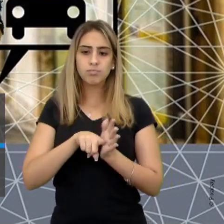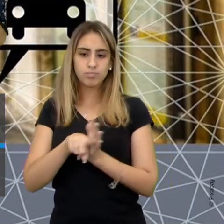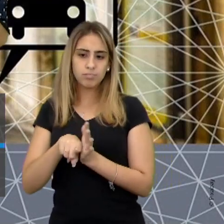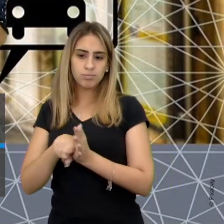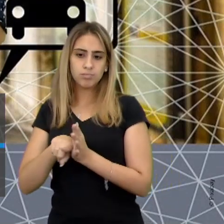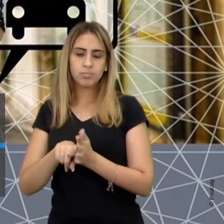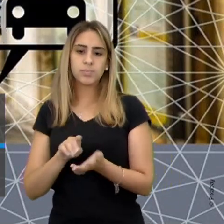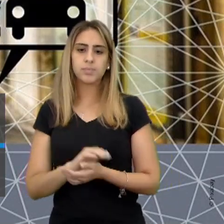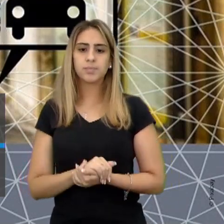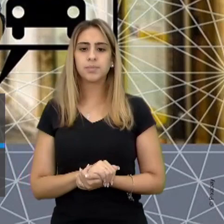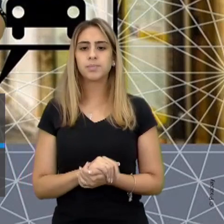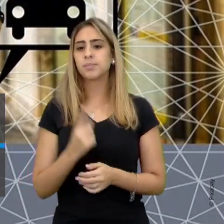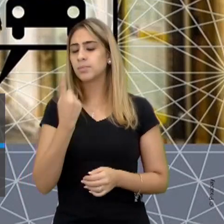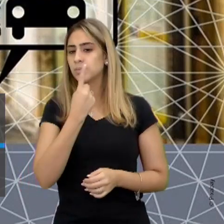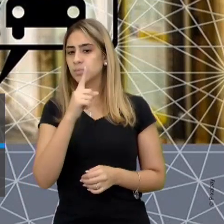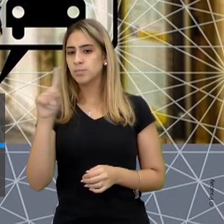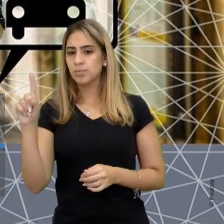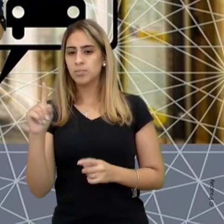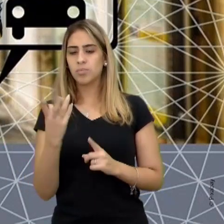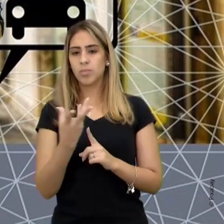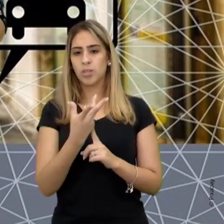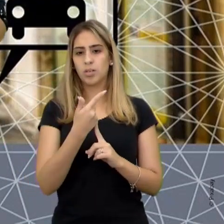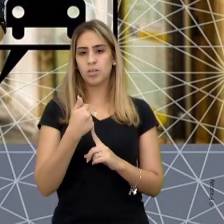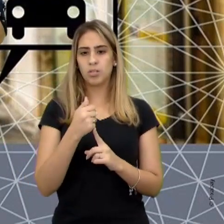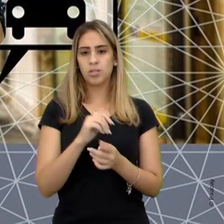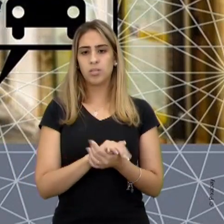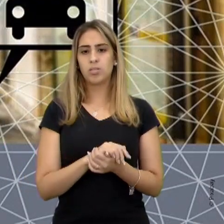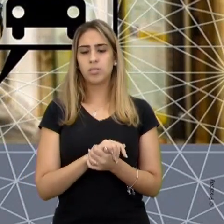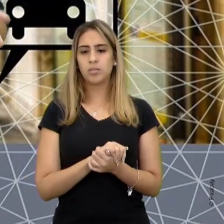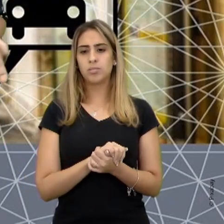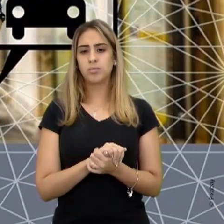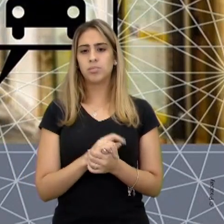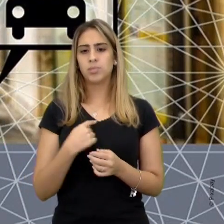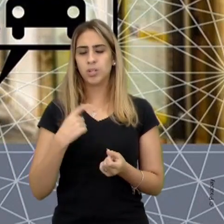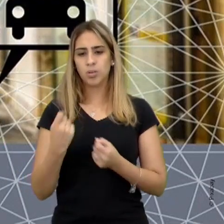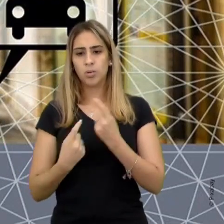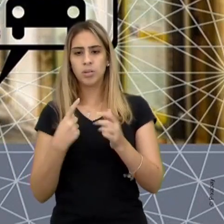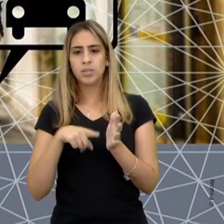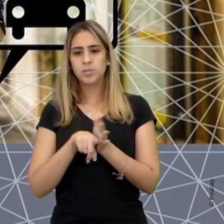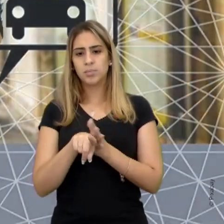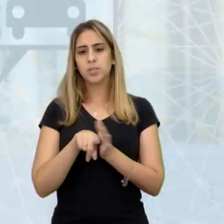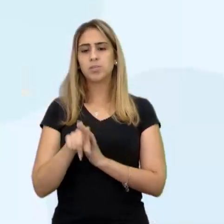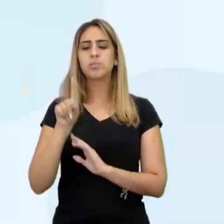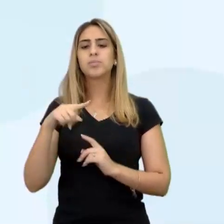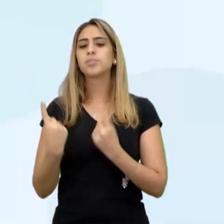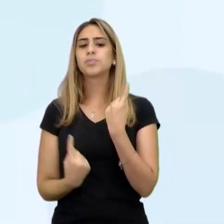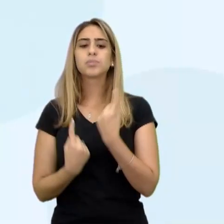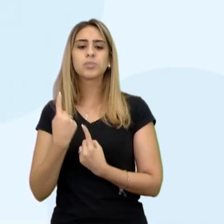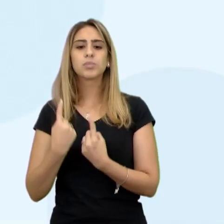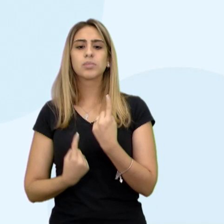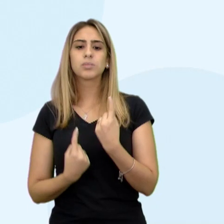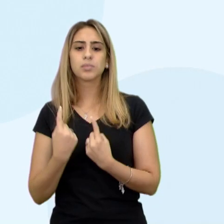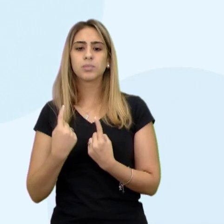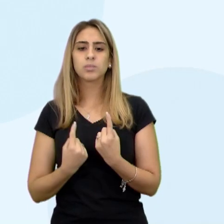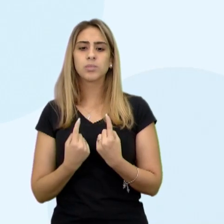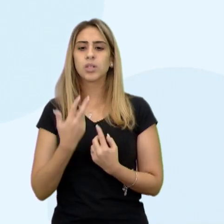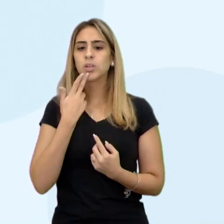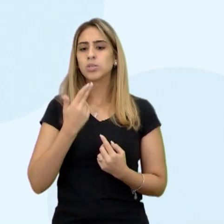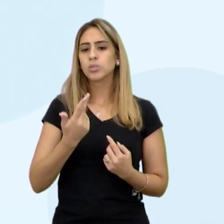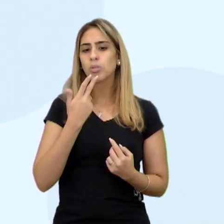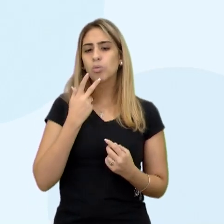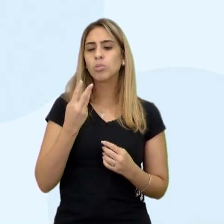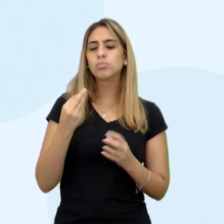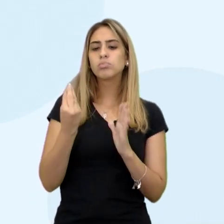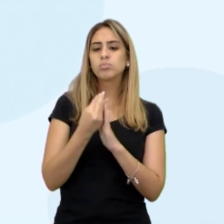achar, tá certo? E a última obra que a gente tem para analisar com mais algumas perguntas norteadoras é quais cores foram aplicadas, tem